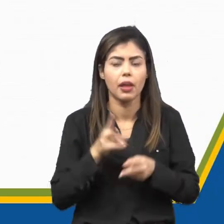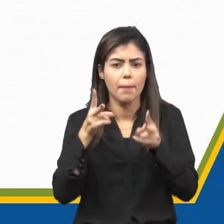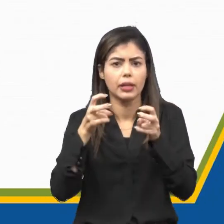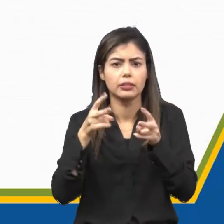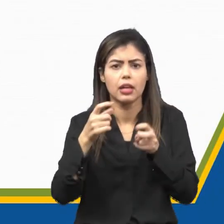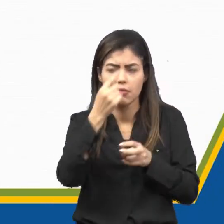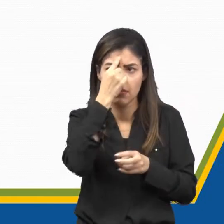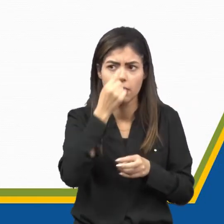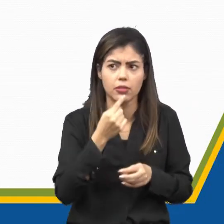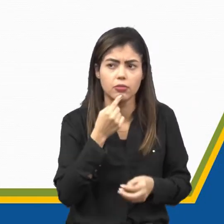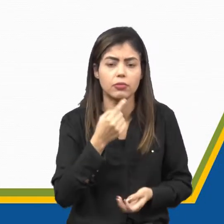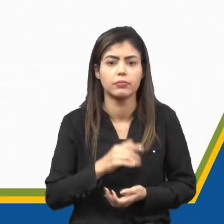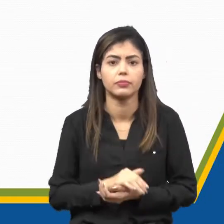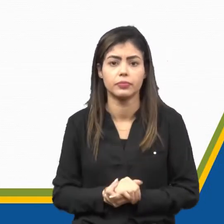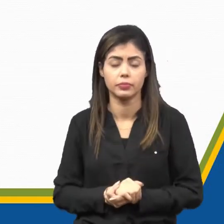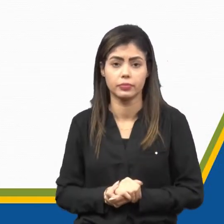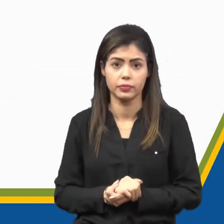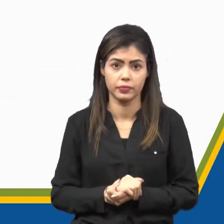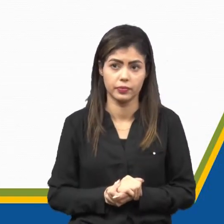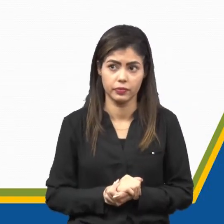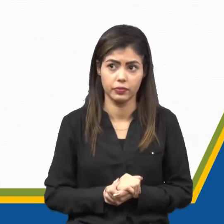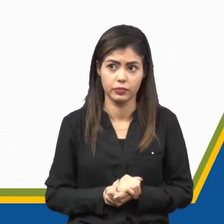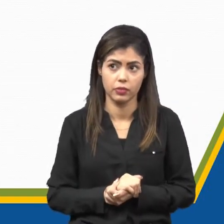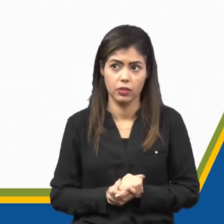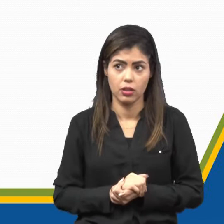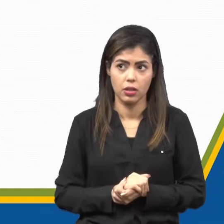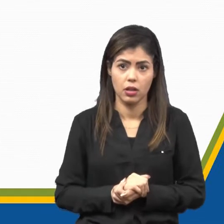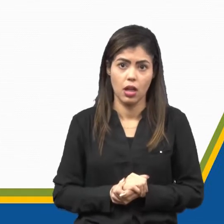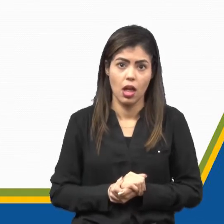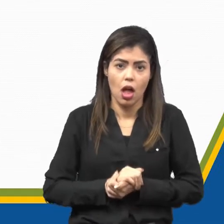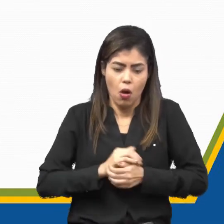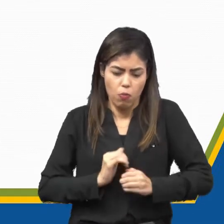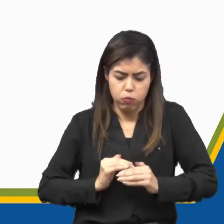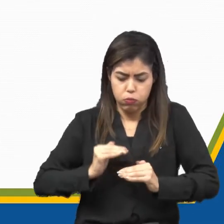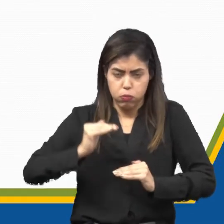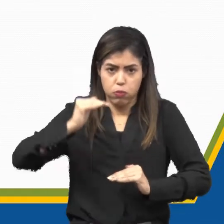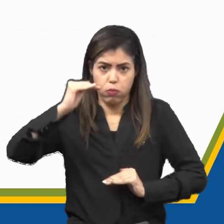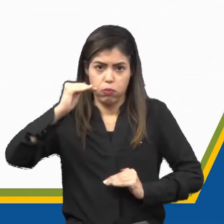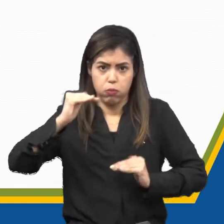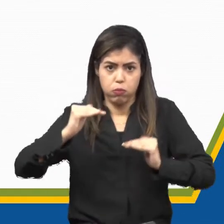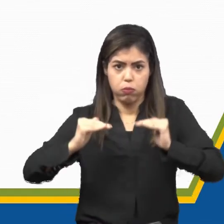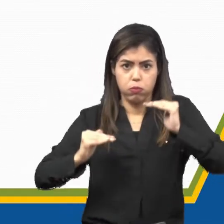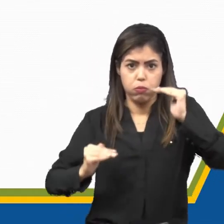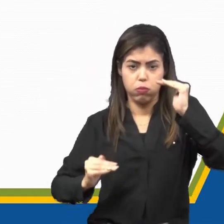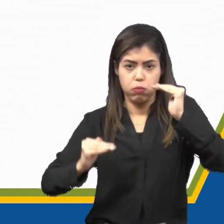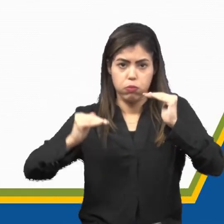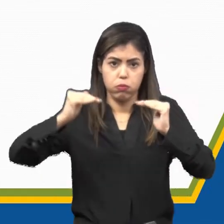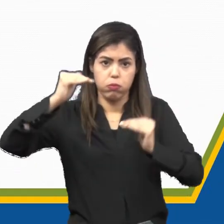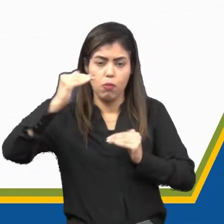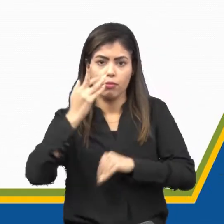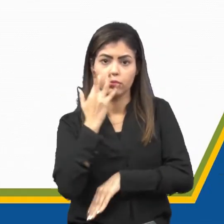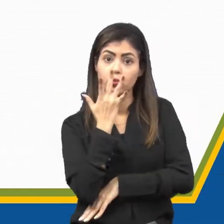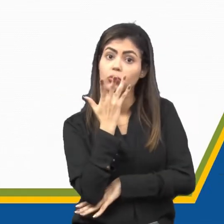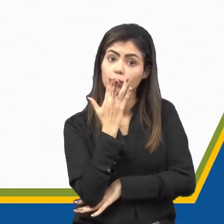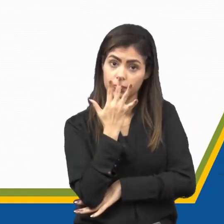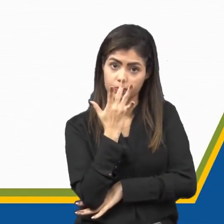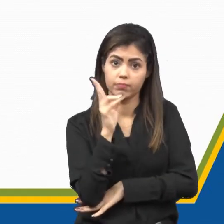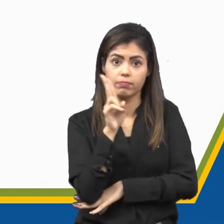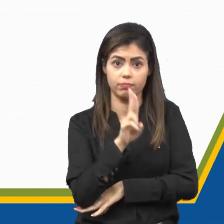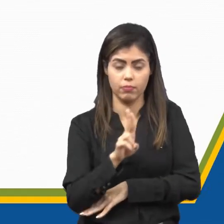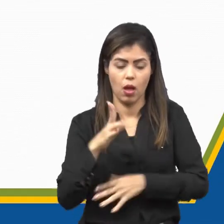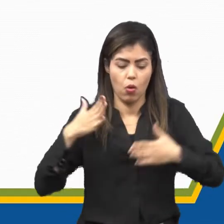Observem essa imagem, gente. Observem os níveis que os dançarinos estão, as cores que eles utilizam,